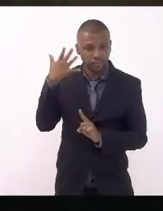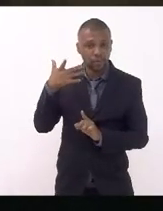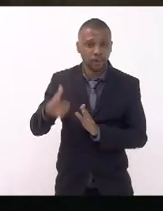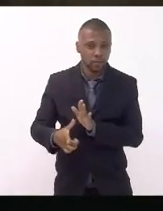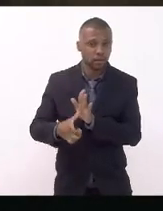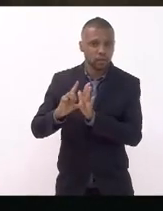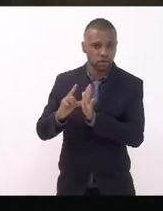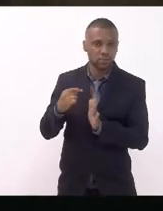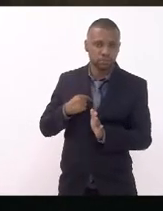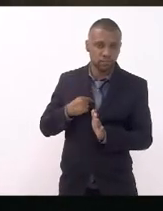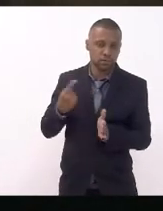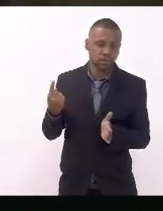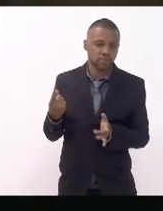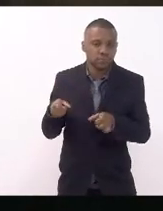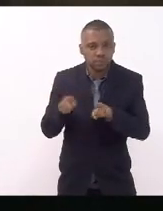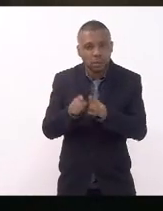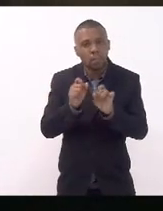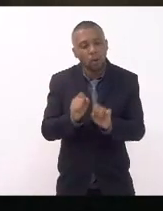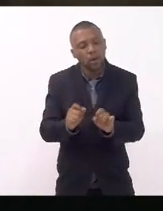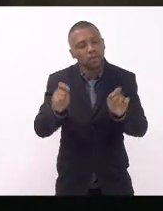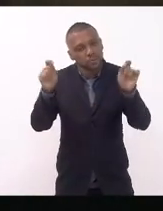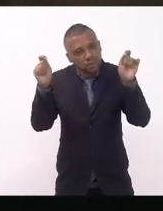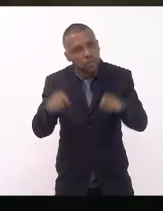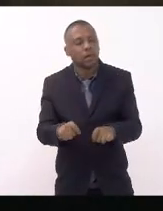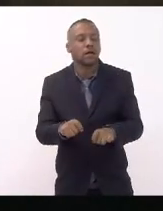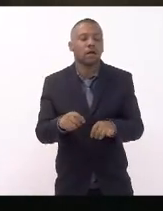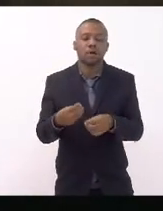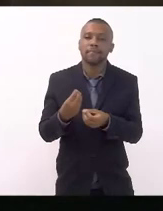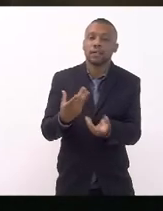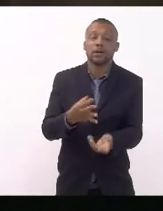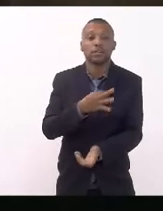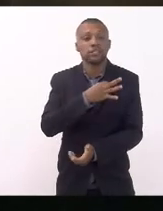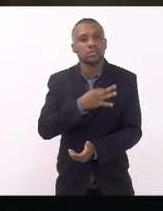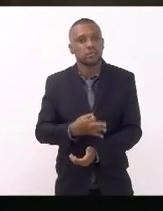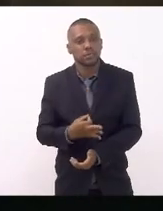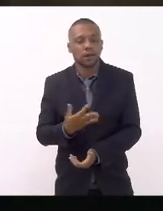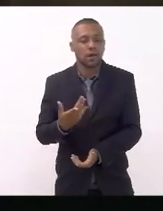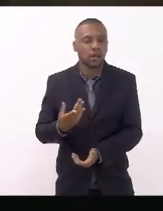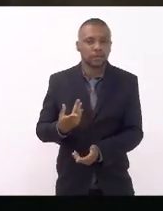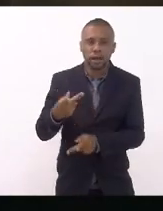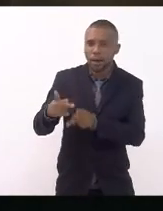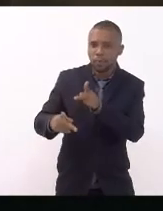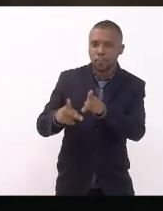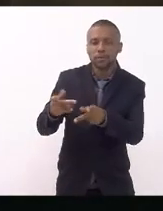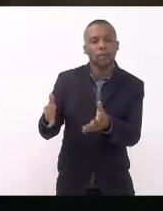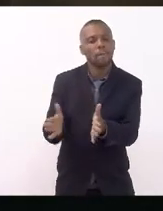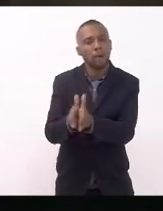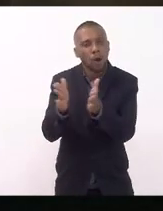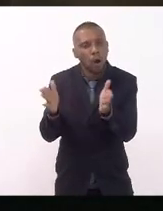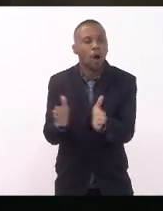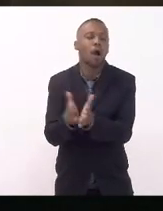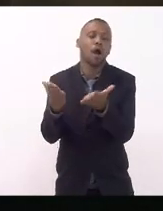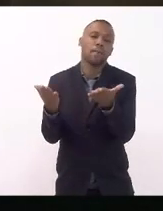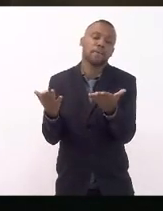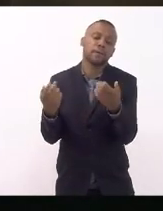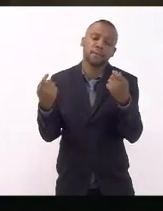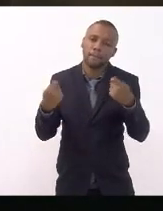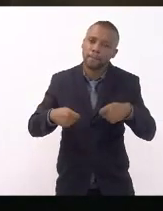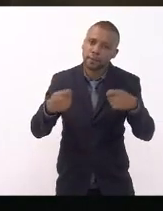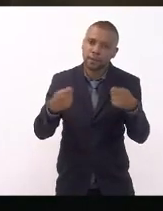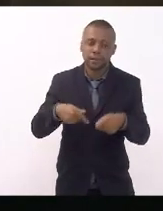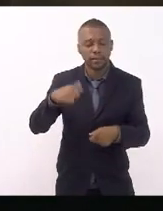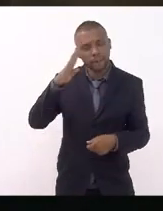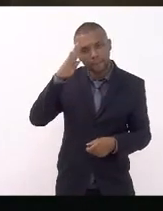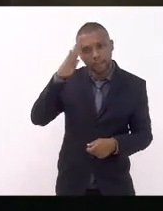que possa, de fato, dar dignidade à nossa população mais pobre, mais necessitada,